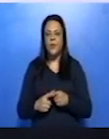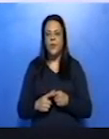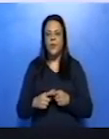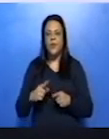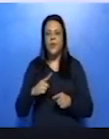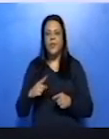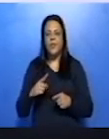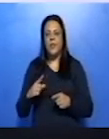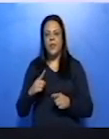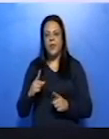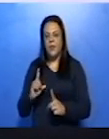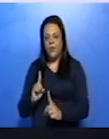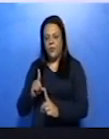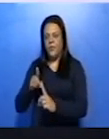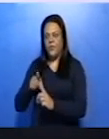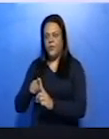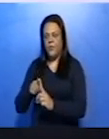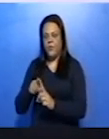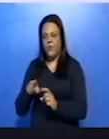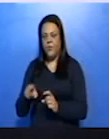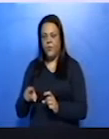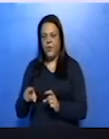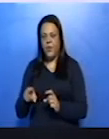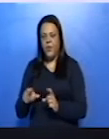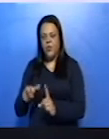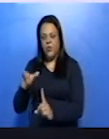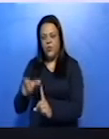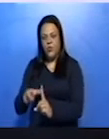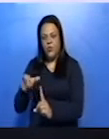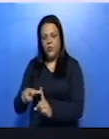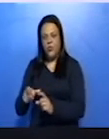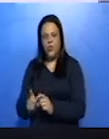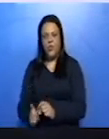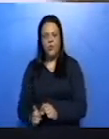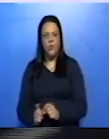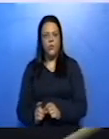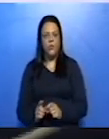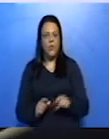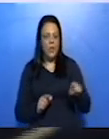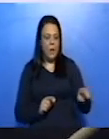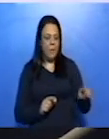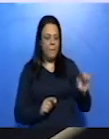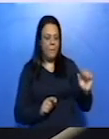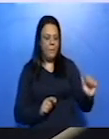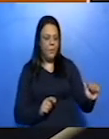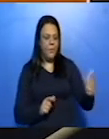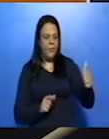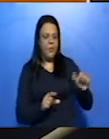tem uma função de sujeito da minha primeira oração.